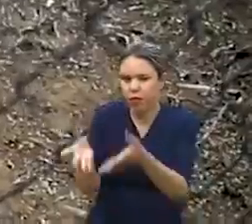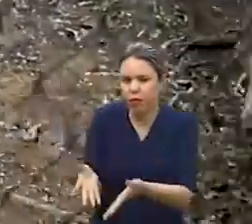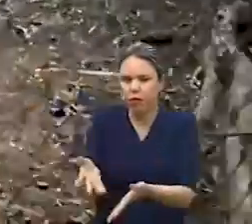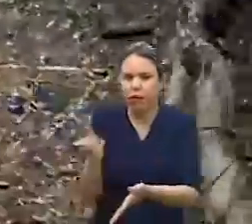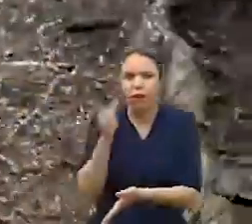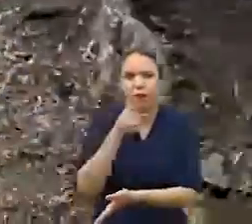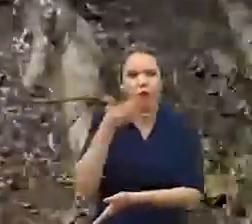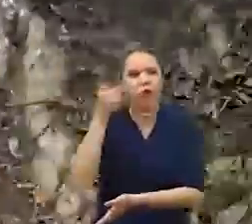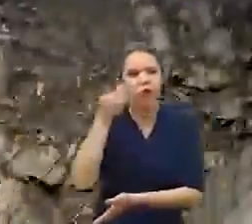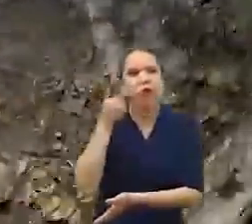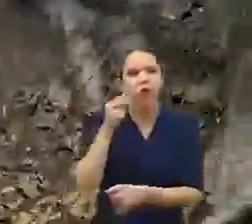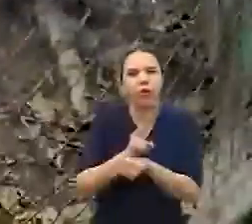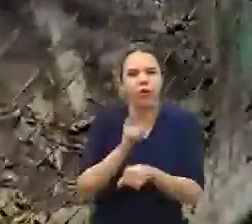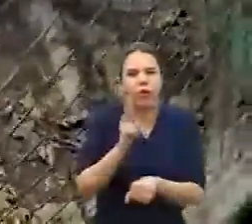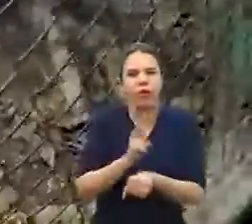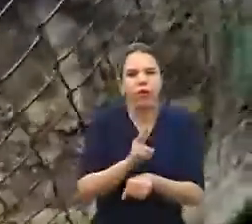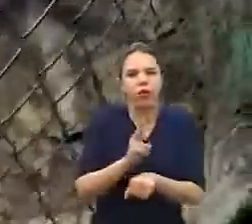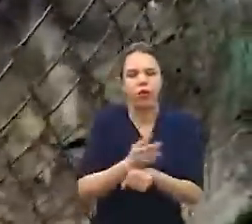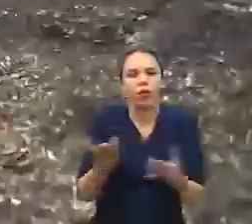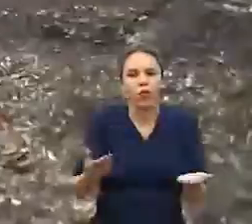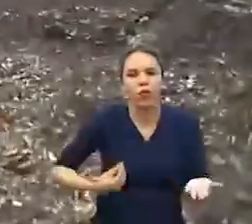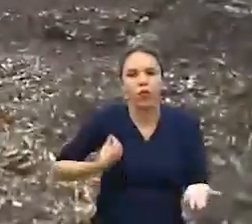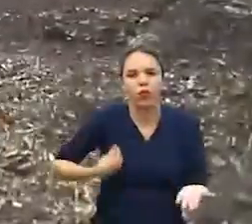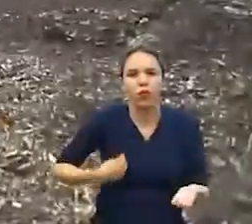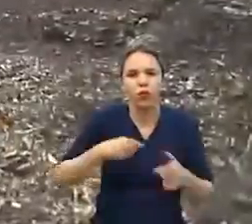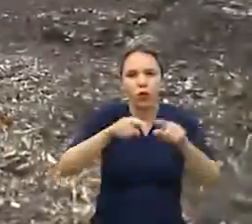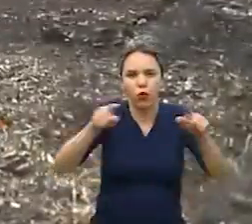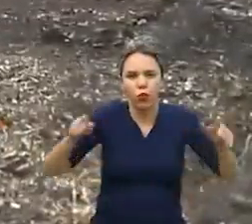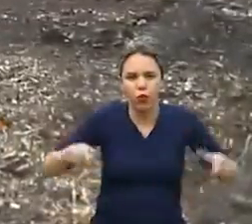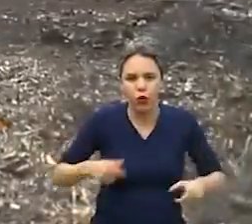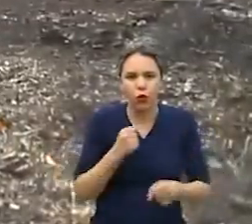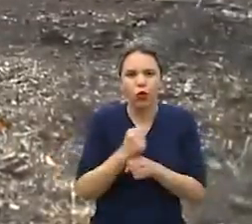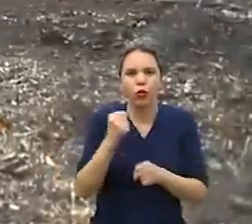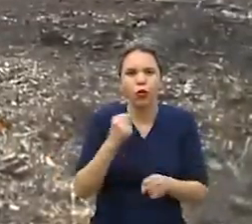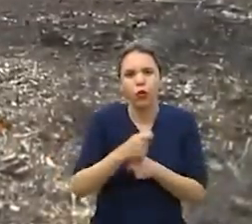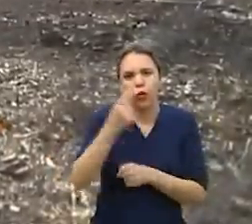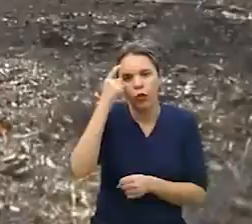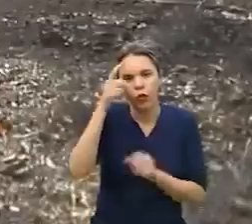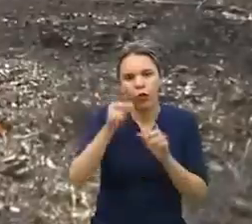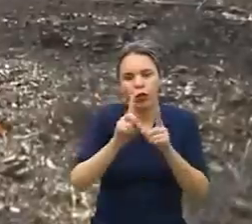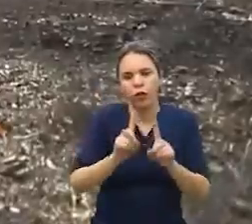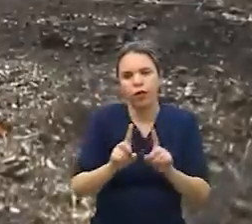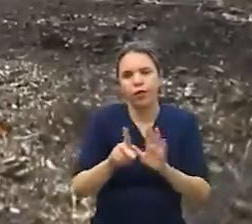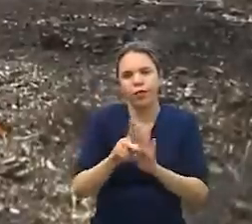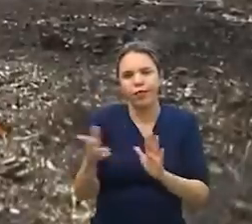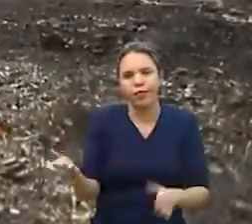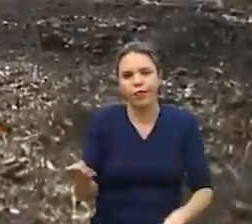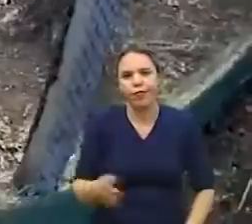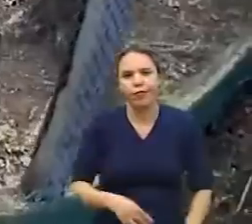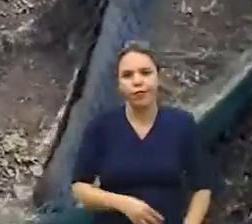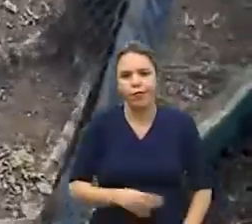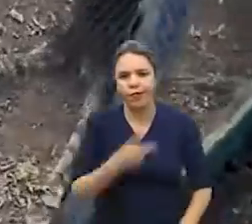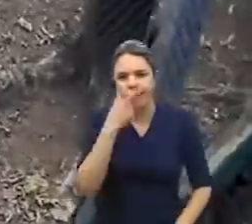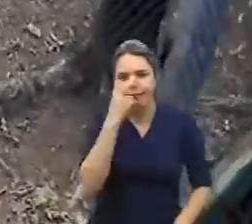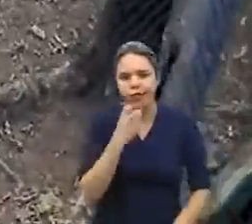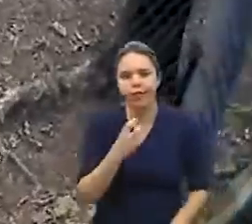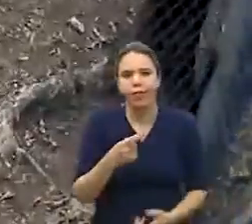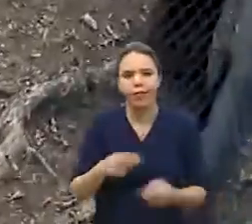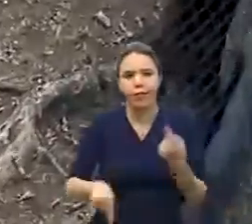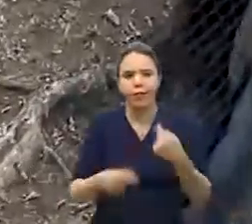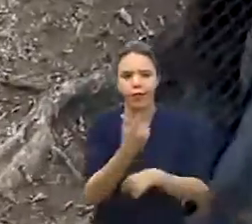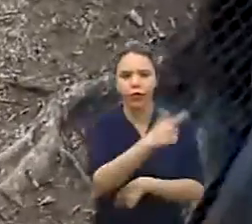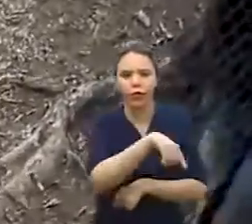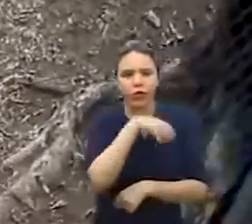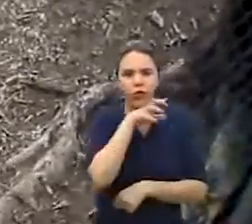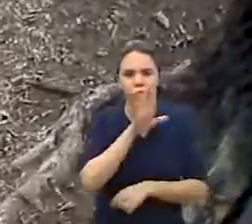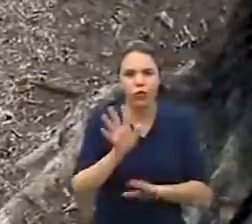abandonado. Resgatado pelos protetores, hoje vive nesta área construída pensando na deficiência dele. Como não se dá bem